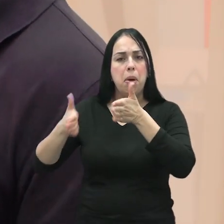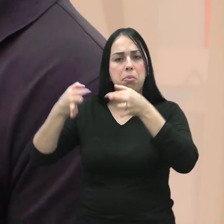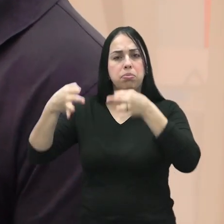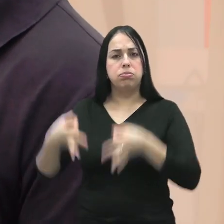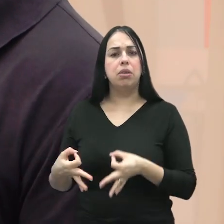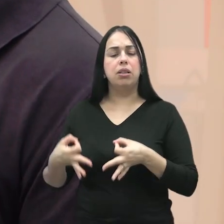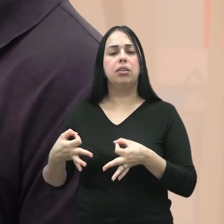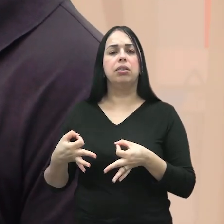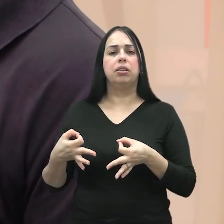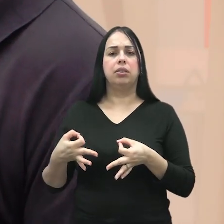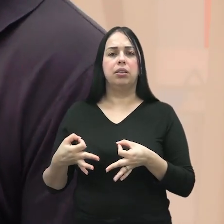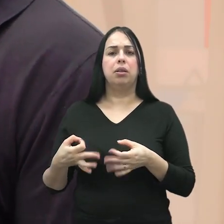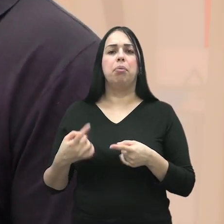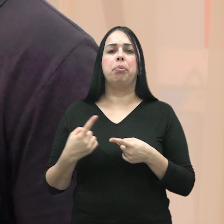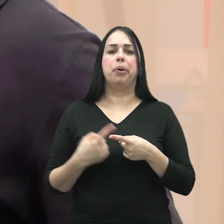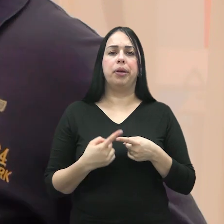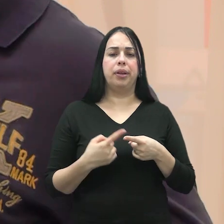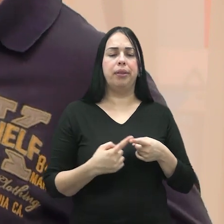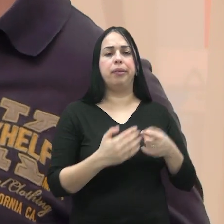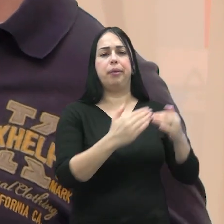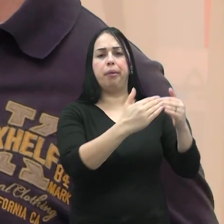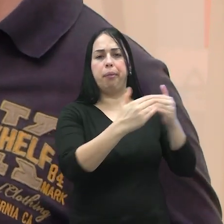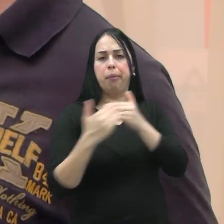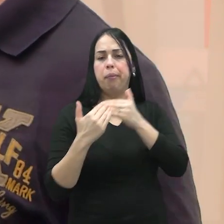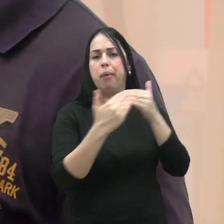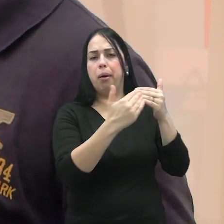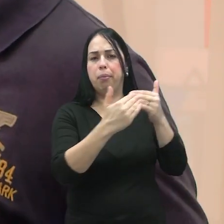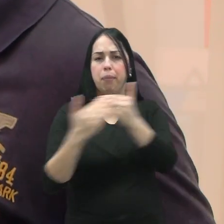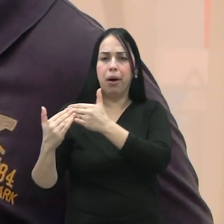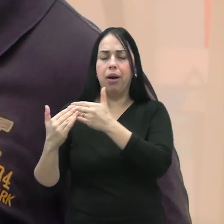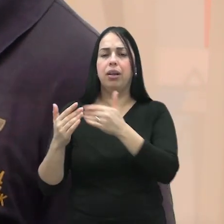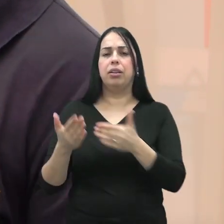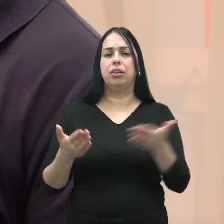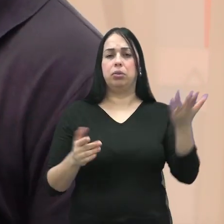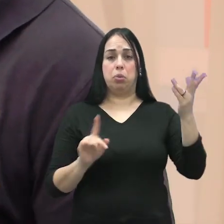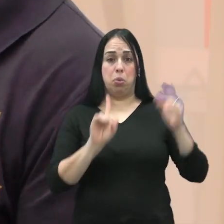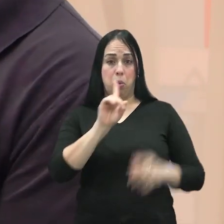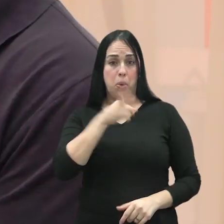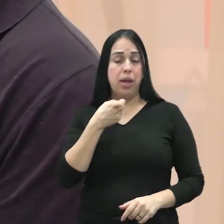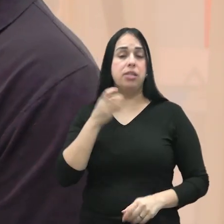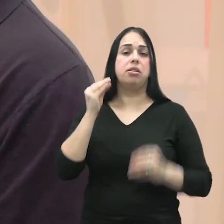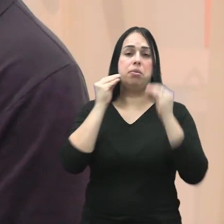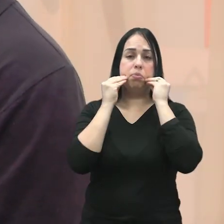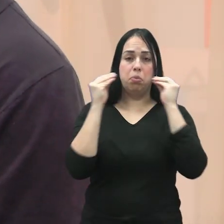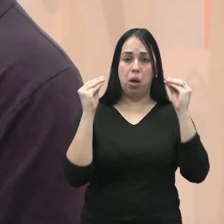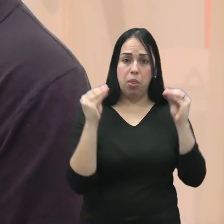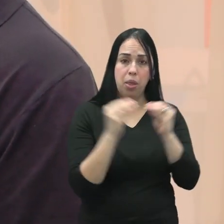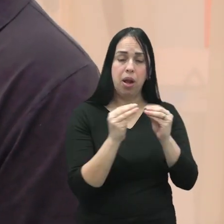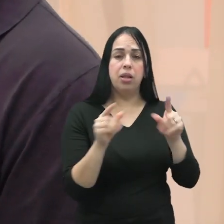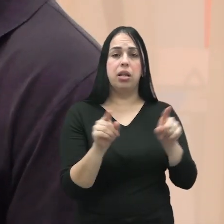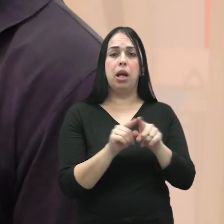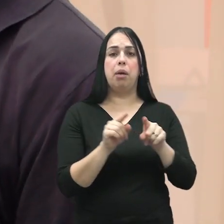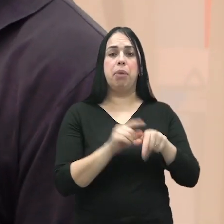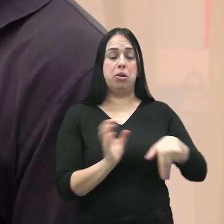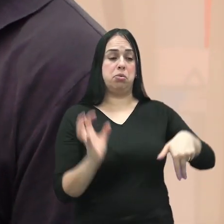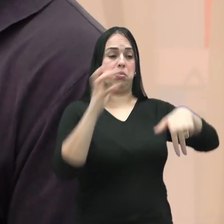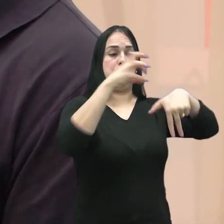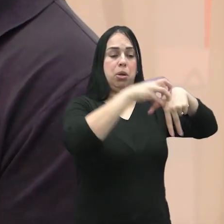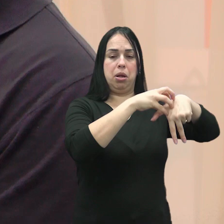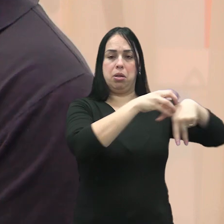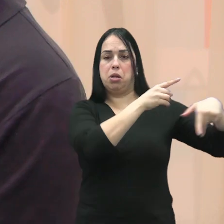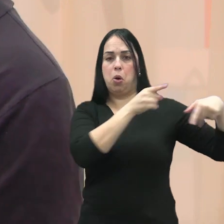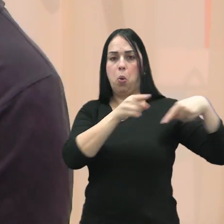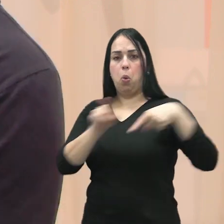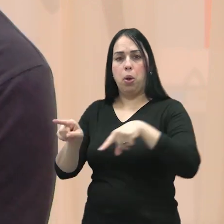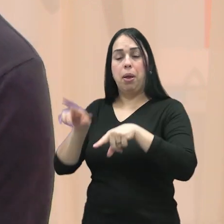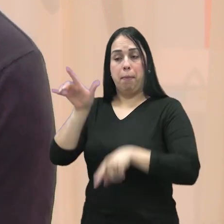diante das ameaças, mesmo no governo Deodoro, de dissolução política, havia sempre a sombra dos monarquistas. É ele